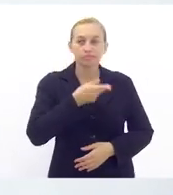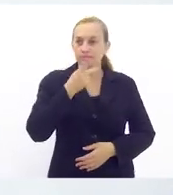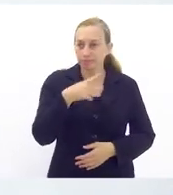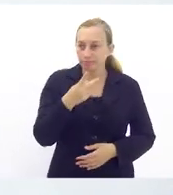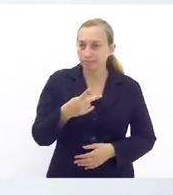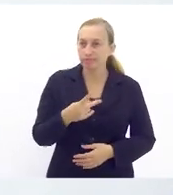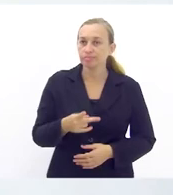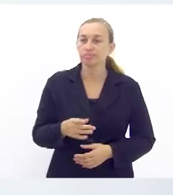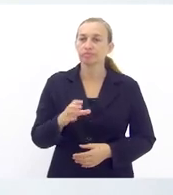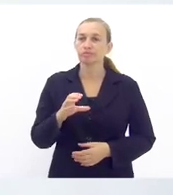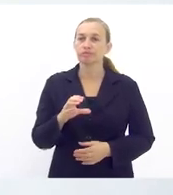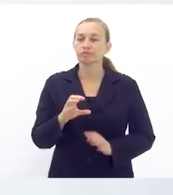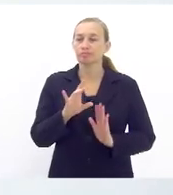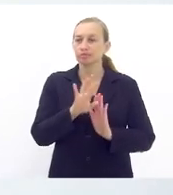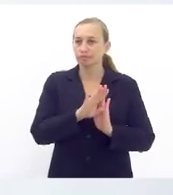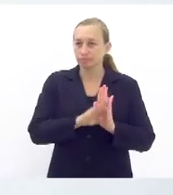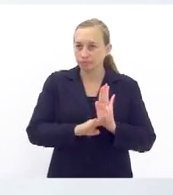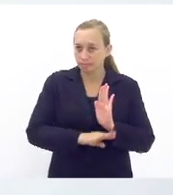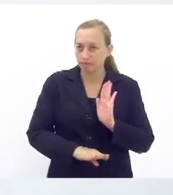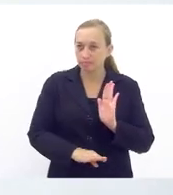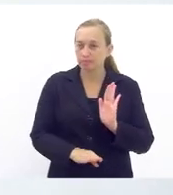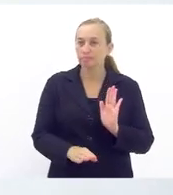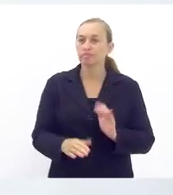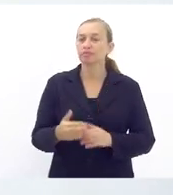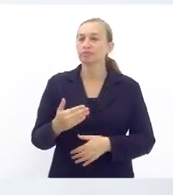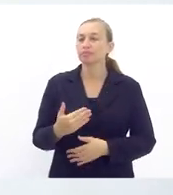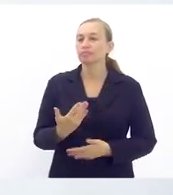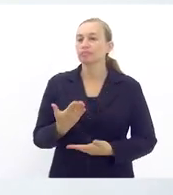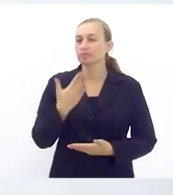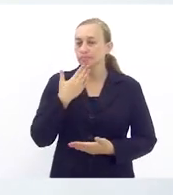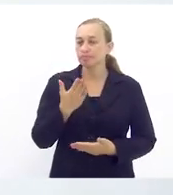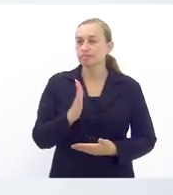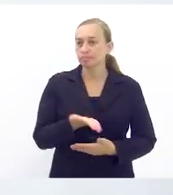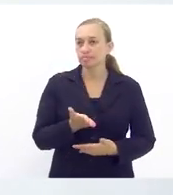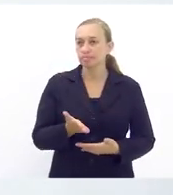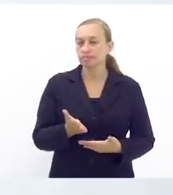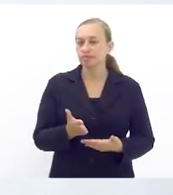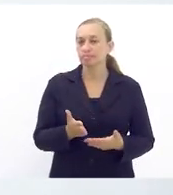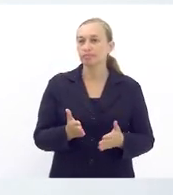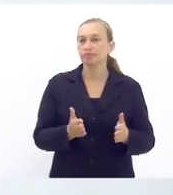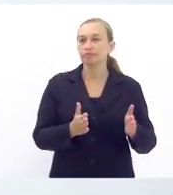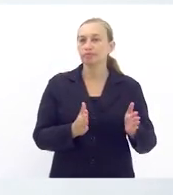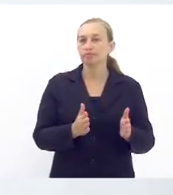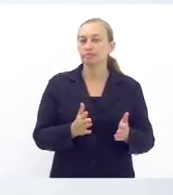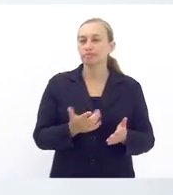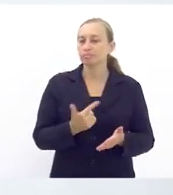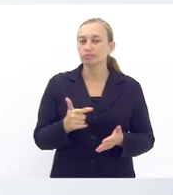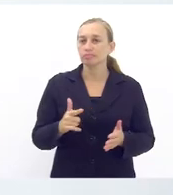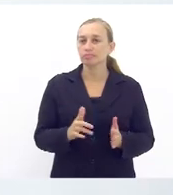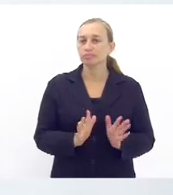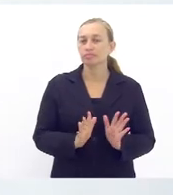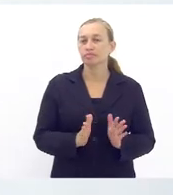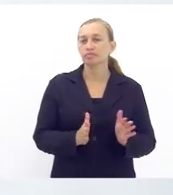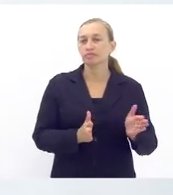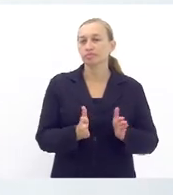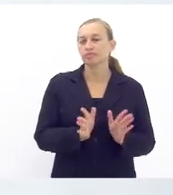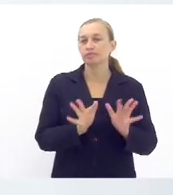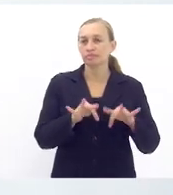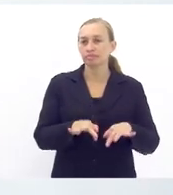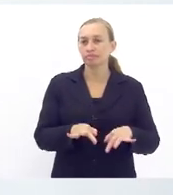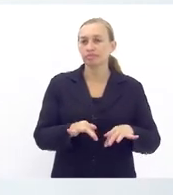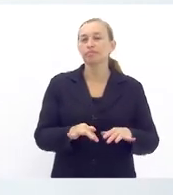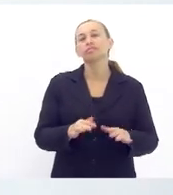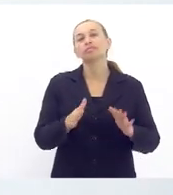a questão do cronograma né a gente propôs algumas etapas sem definir exatamente o lapso temporal porque tem muito a ver também com as possibilidades